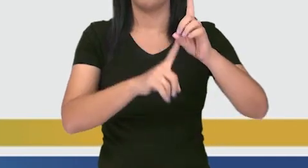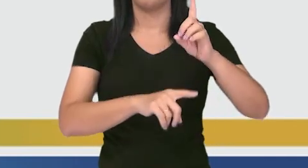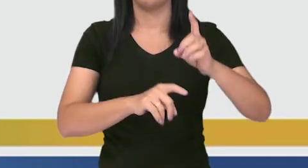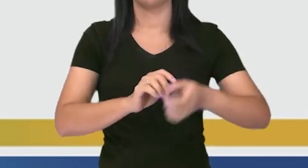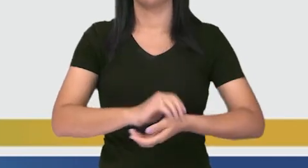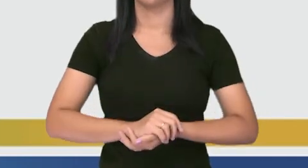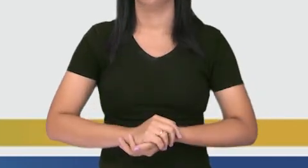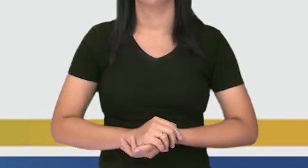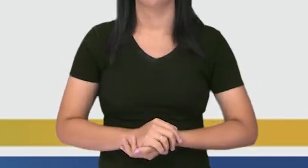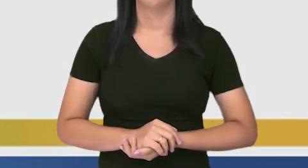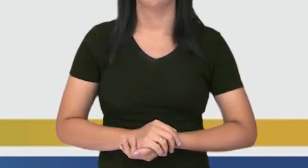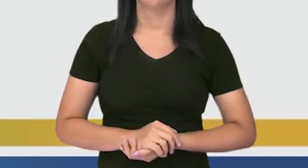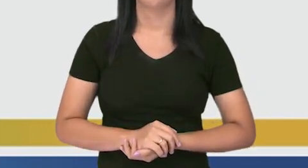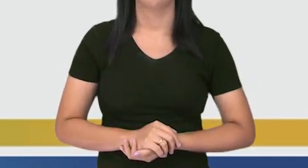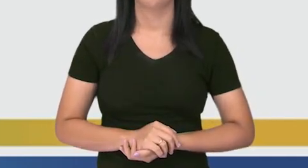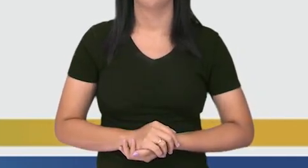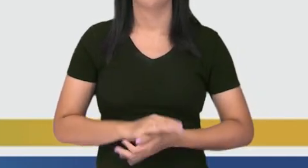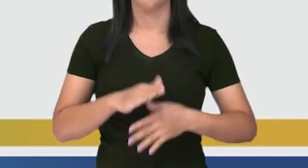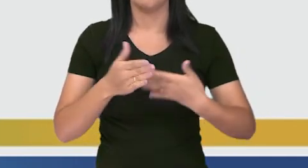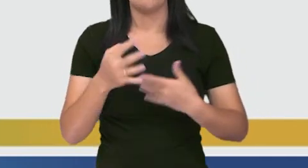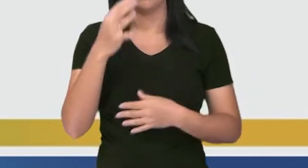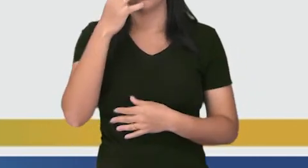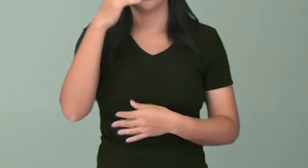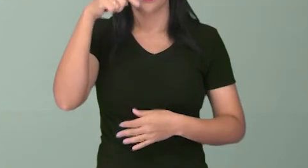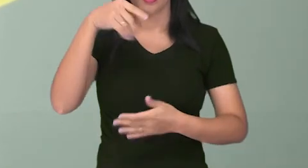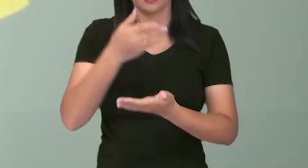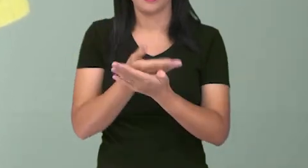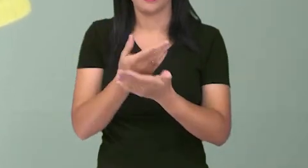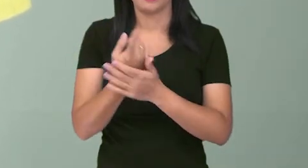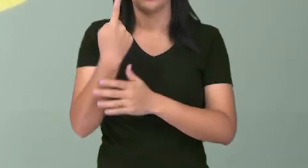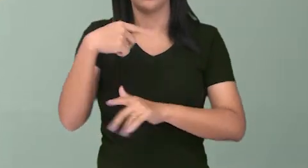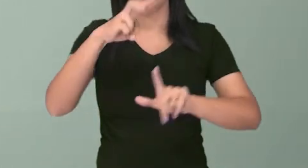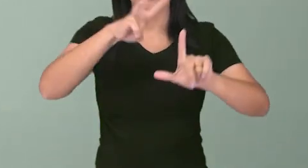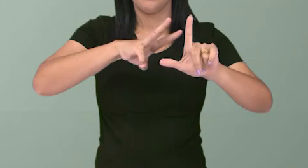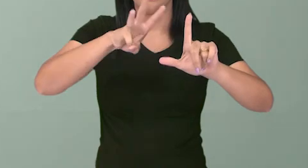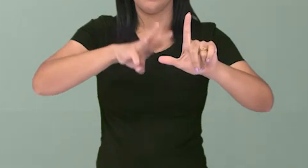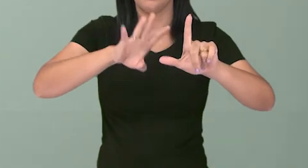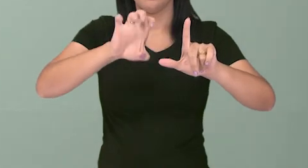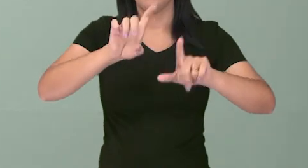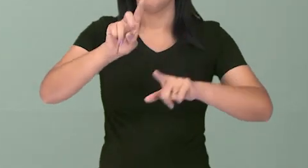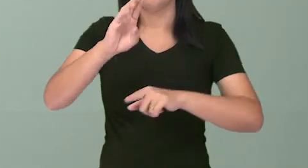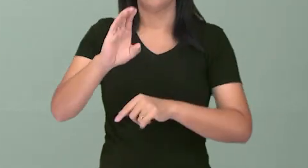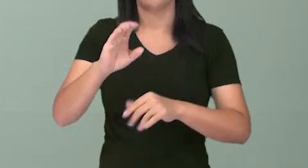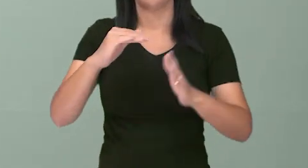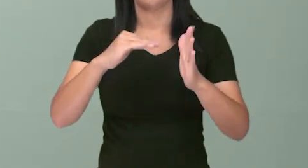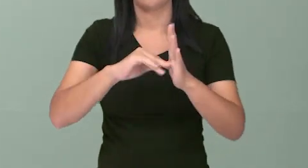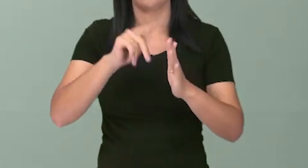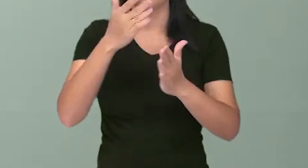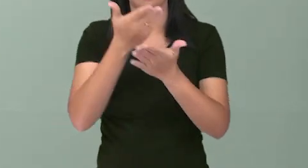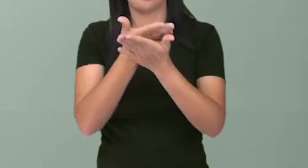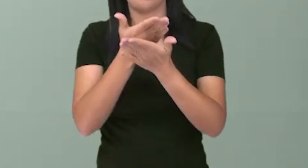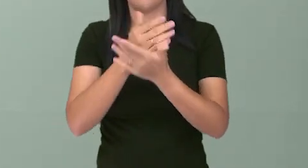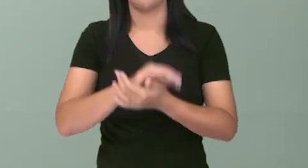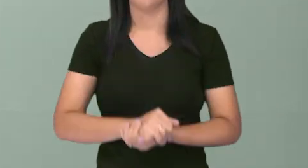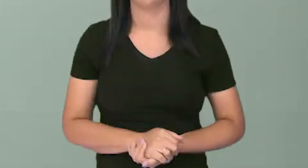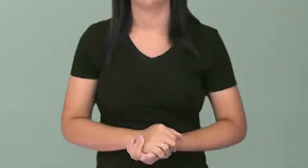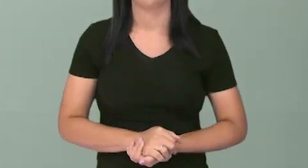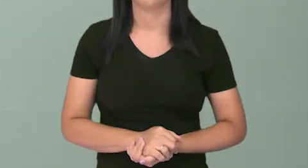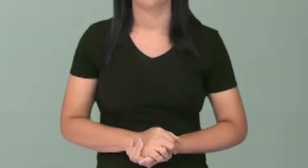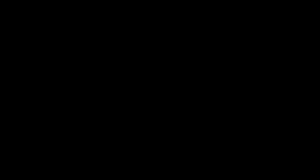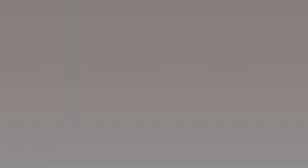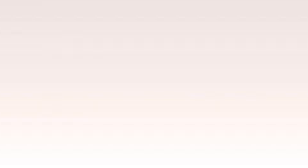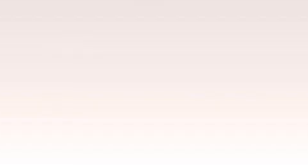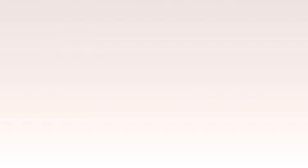correta é a letra D para Rever essa aula acesso e a plataforma educ e até a próxima